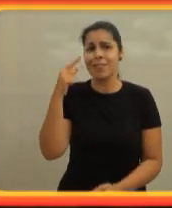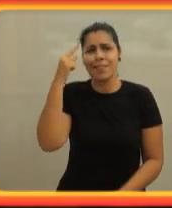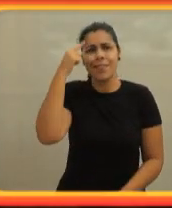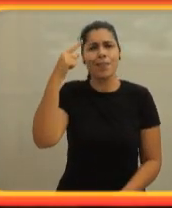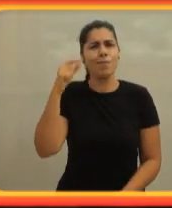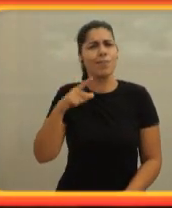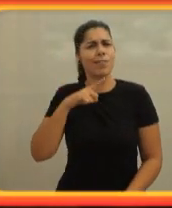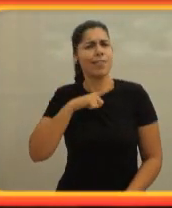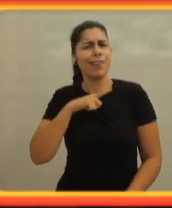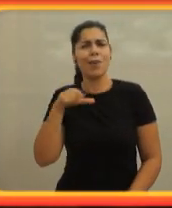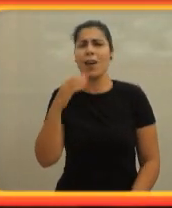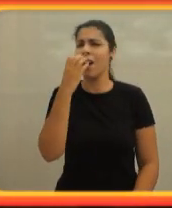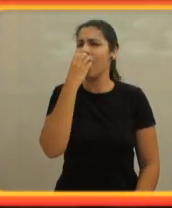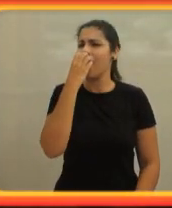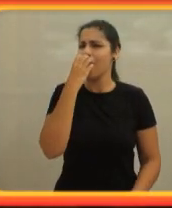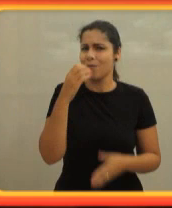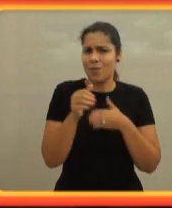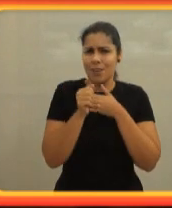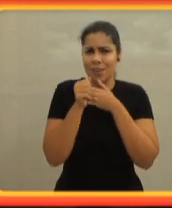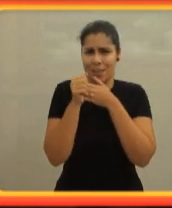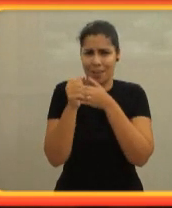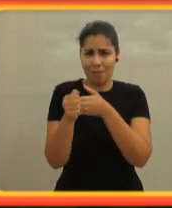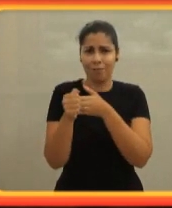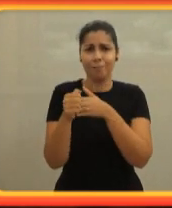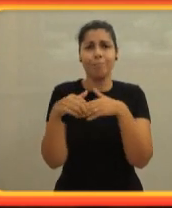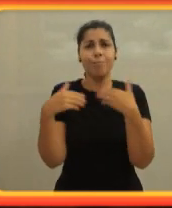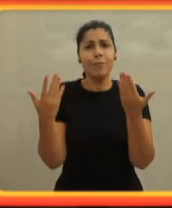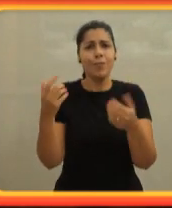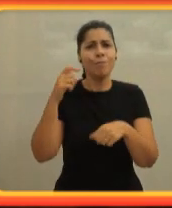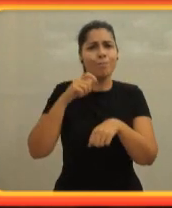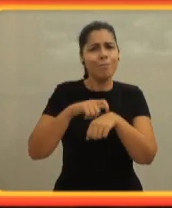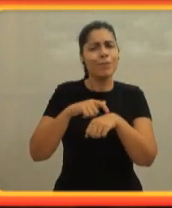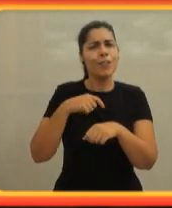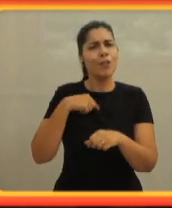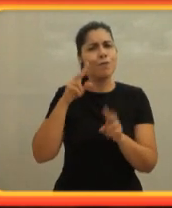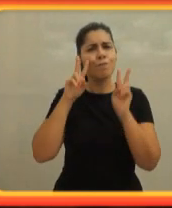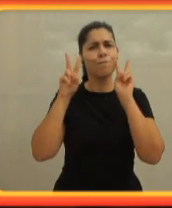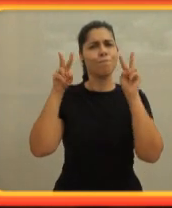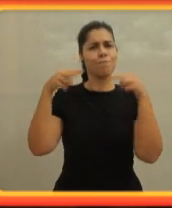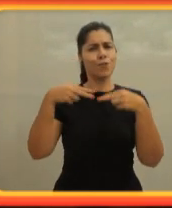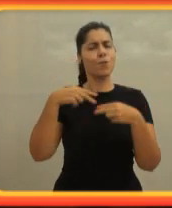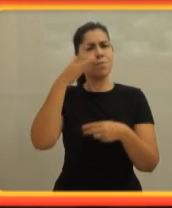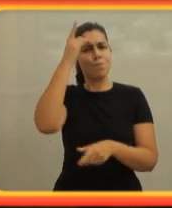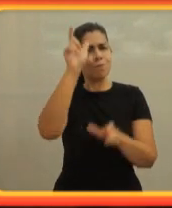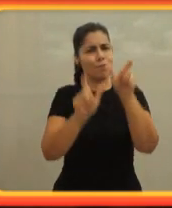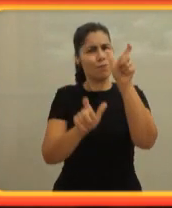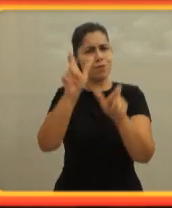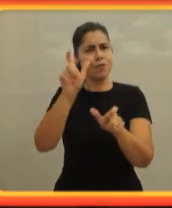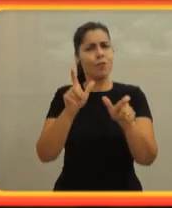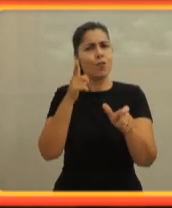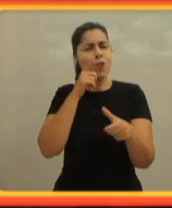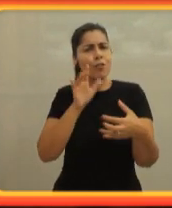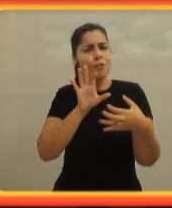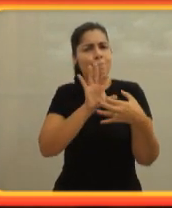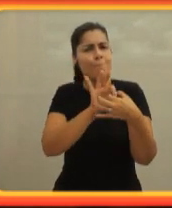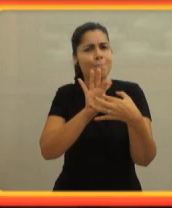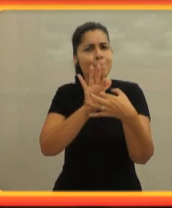que me permitiu sair desse estado, logicamente, foi a primeira família. E depois a ideia de poder ter um